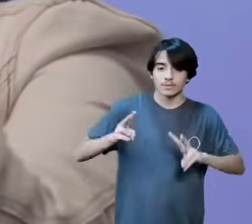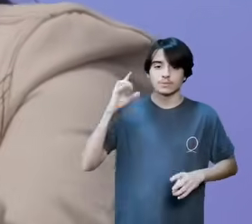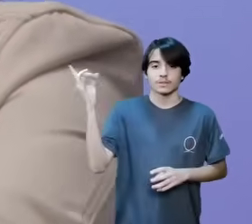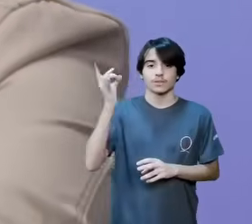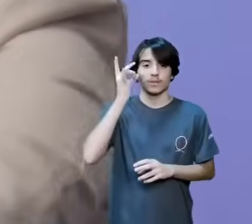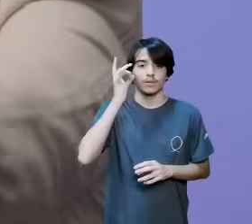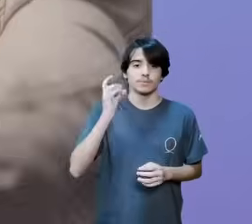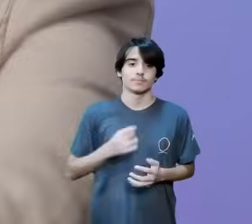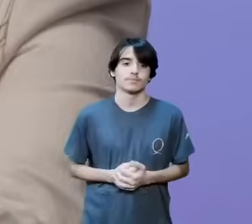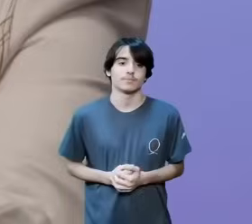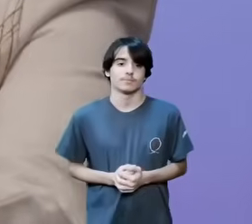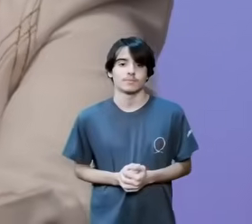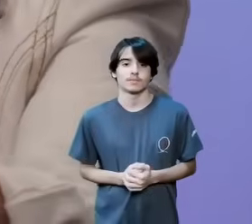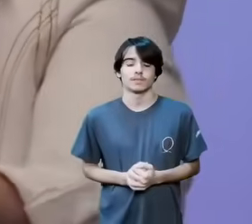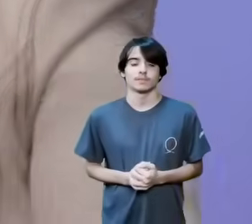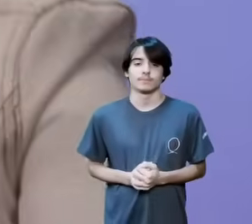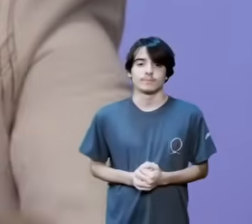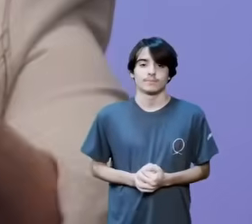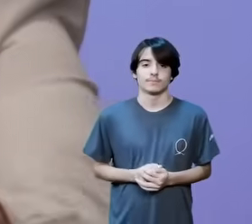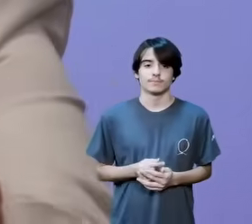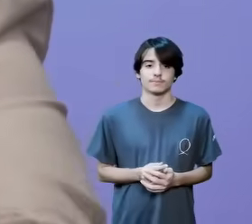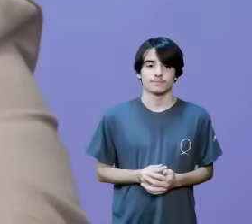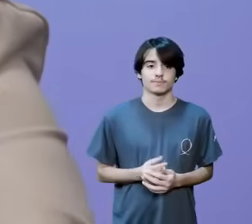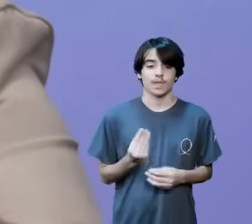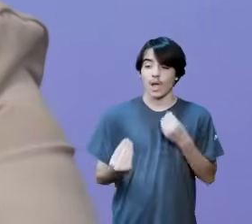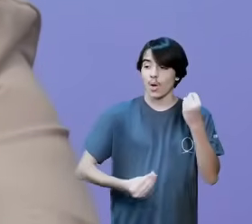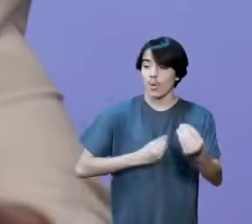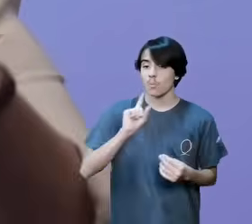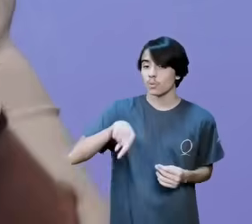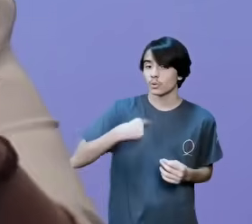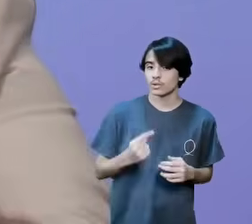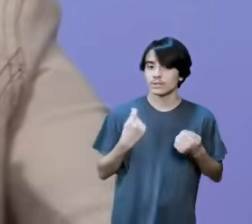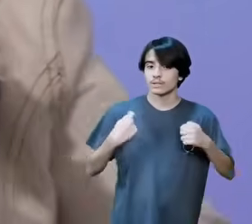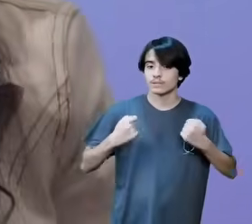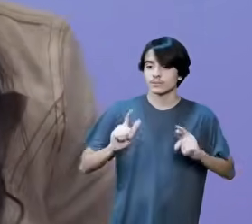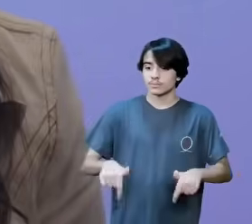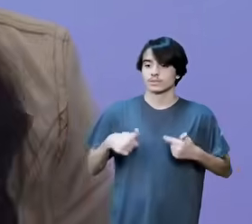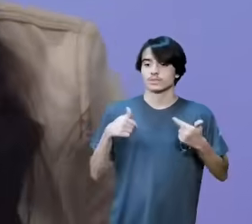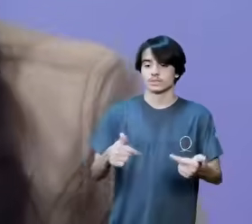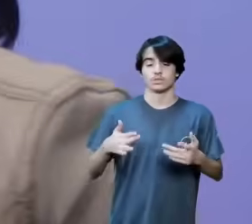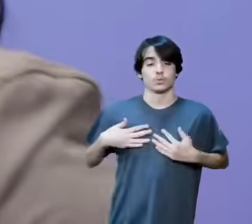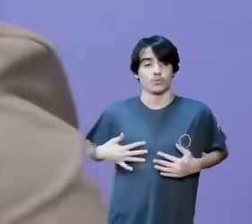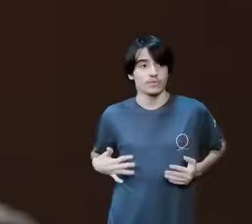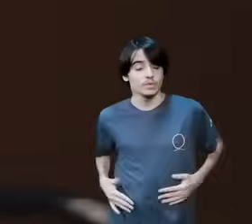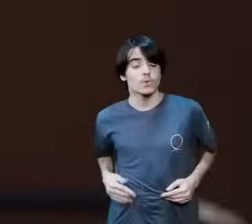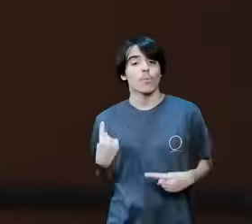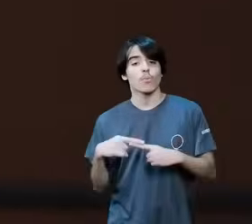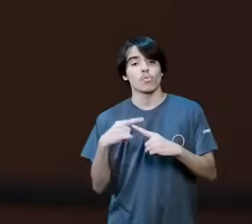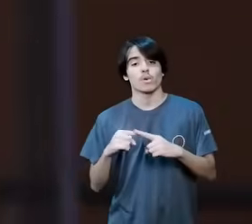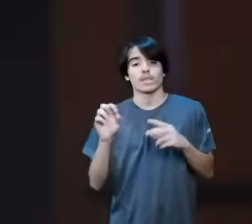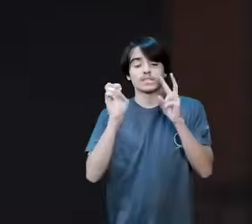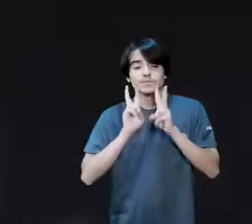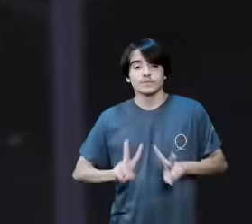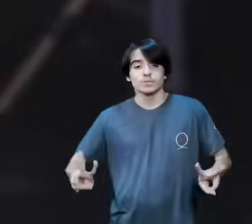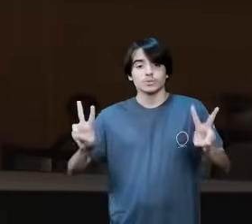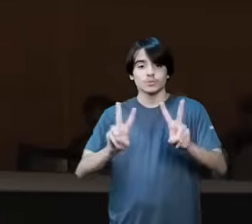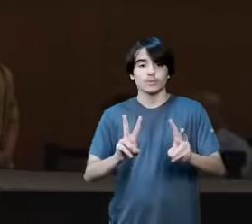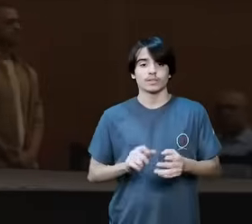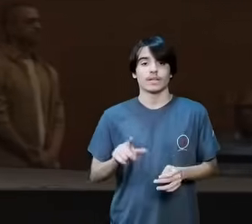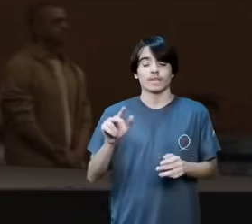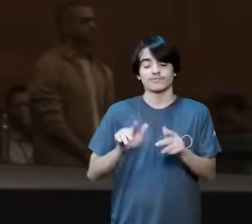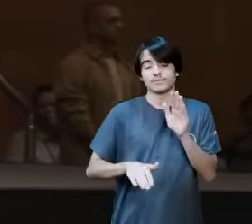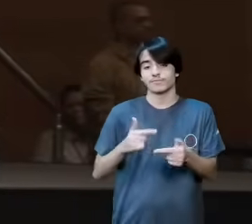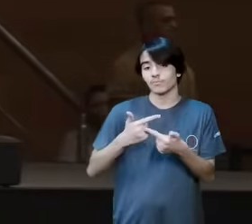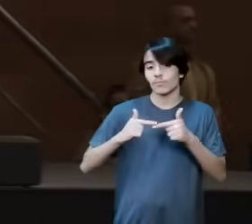vai apontar e vai estabelecer a maneira como nós devemos agir no físico, porque as visões são escassas.